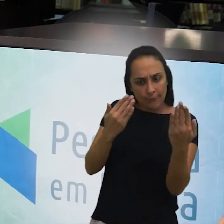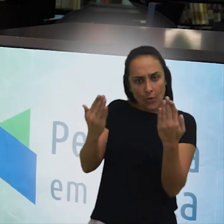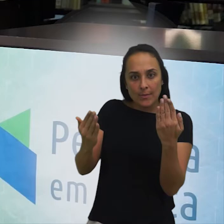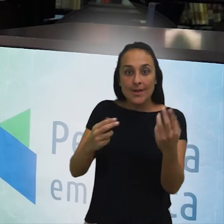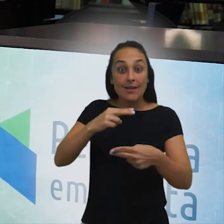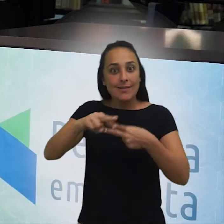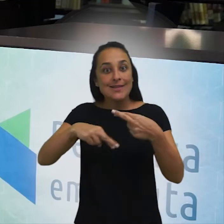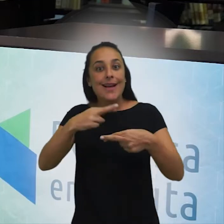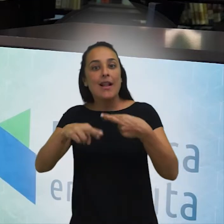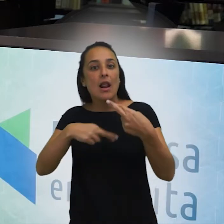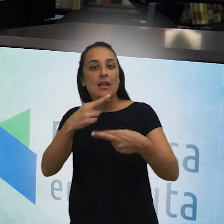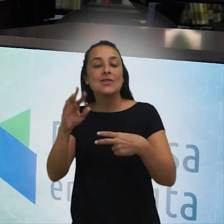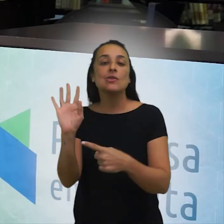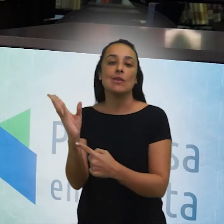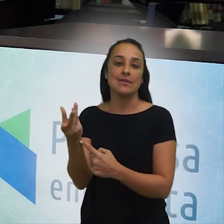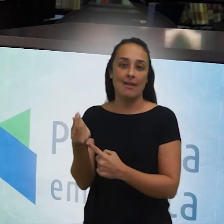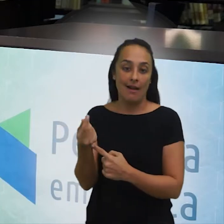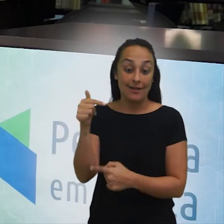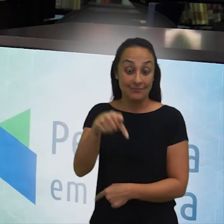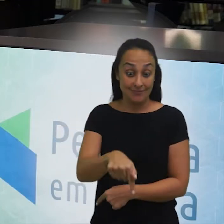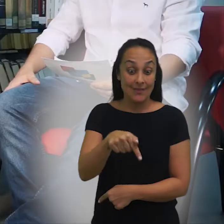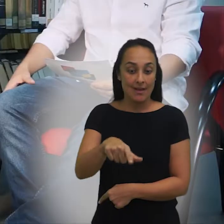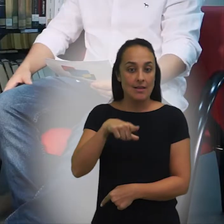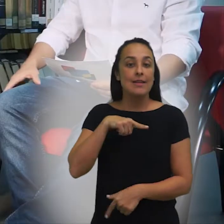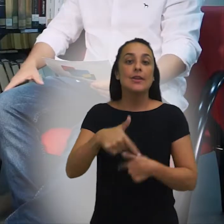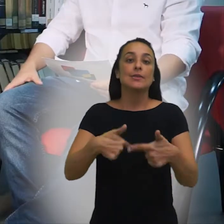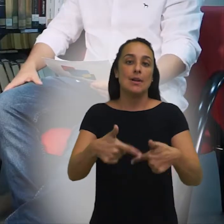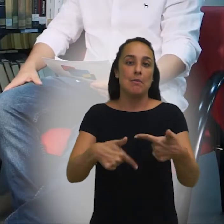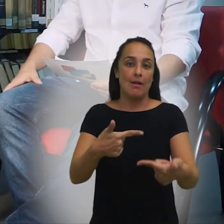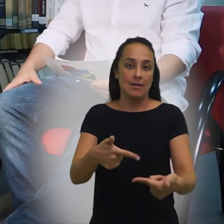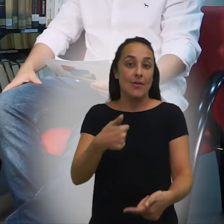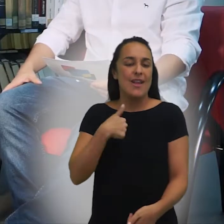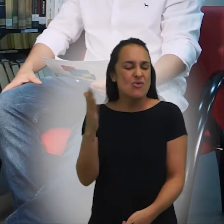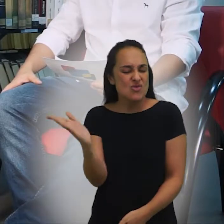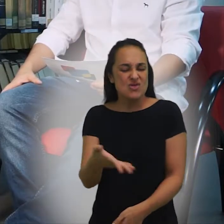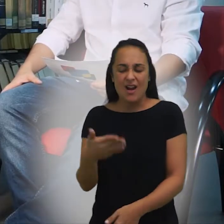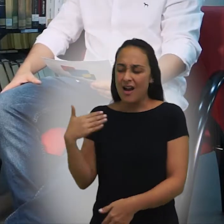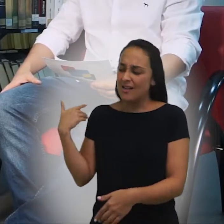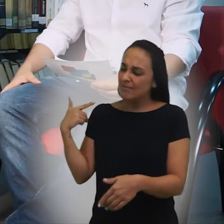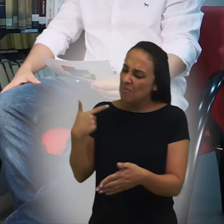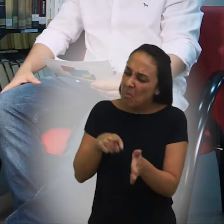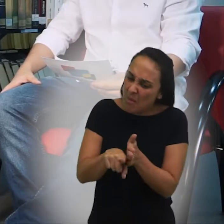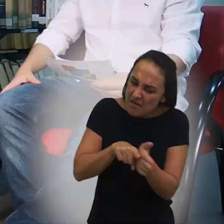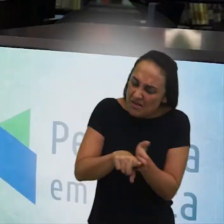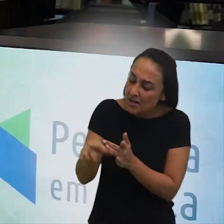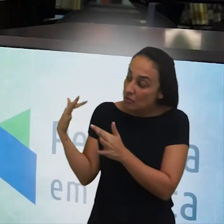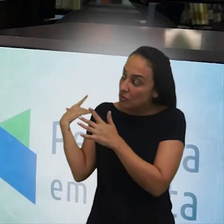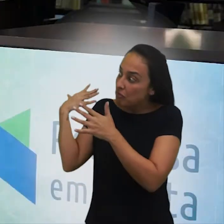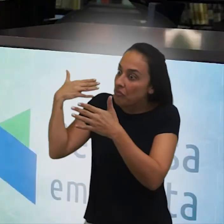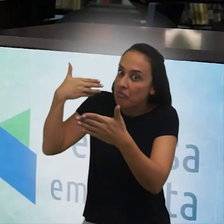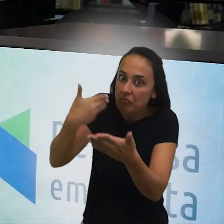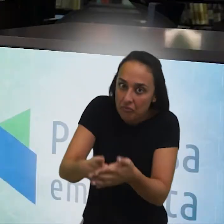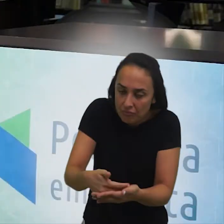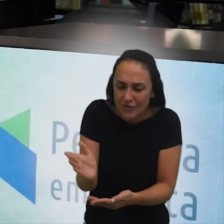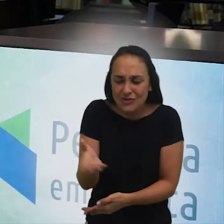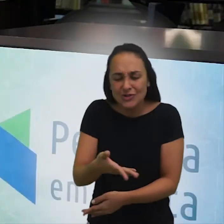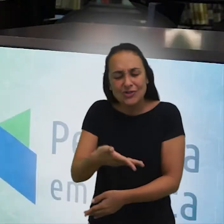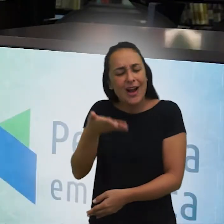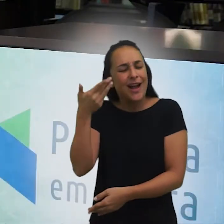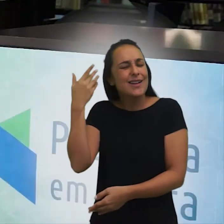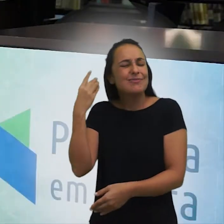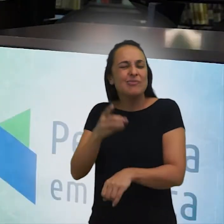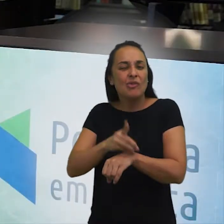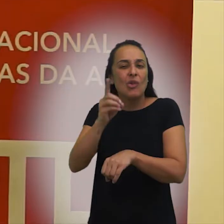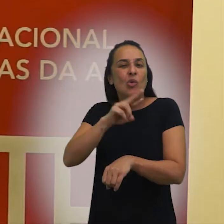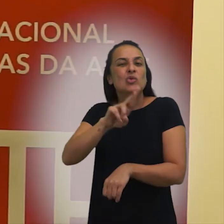largo tempo, desde o meu doutorado, sobre o sistema da arte. Essa área é uma área de pesquisa hoje na URGS forte, relações sistêmicas